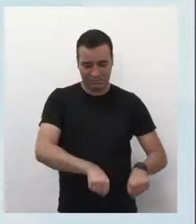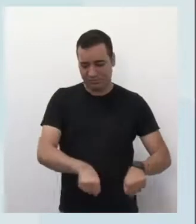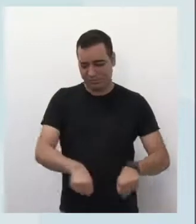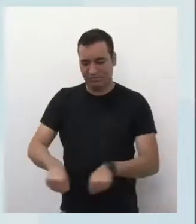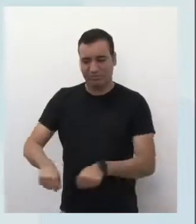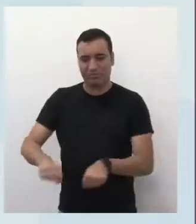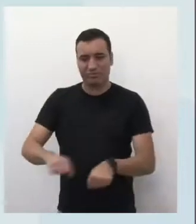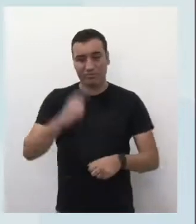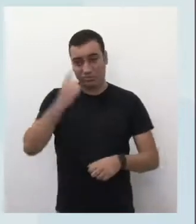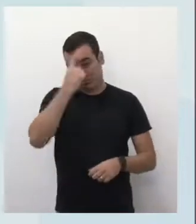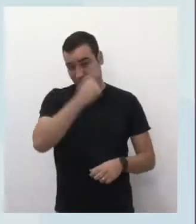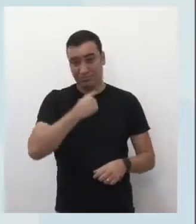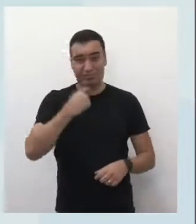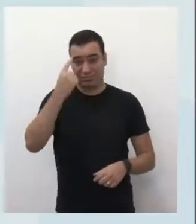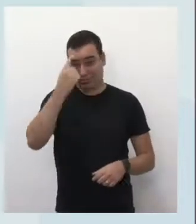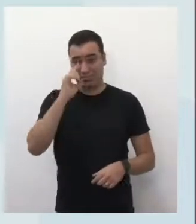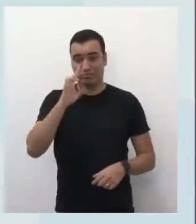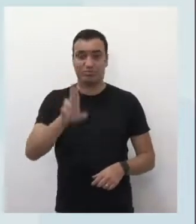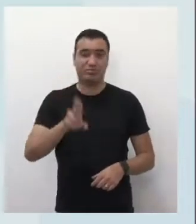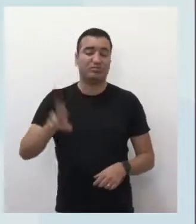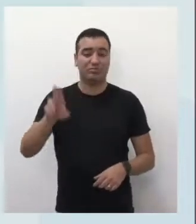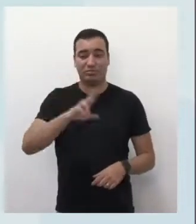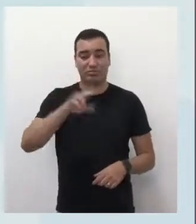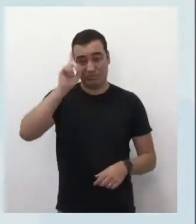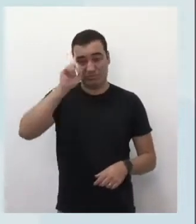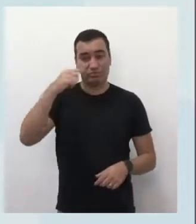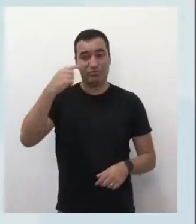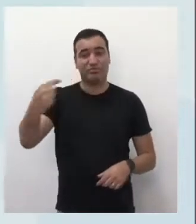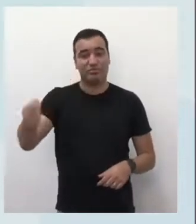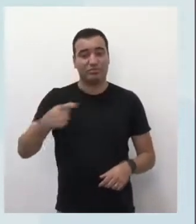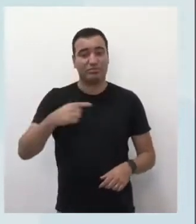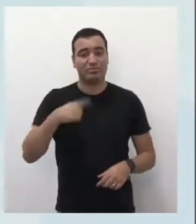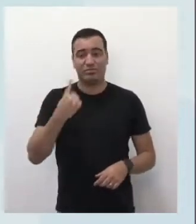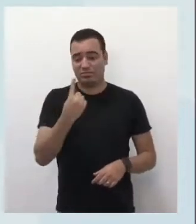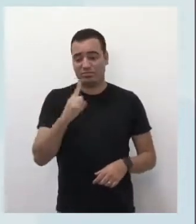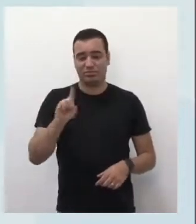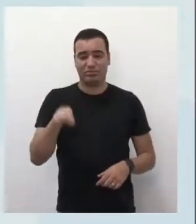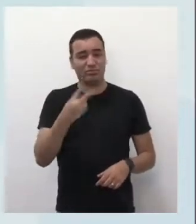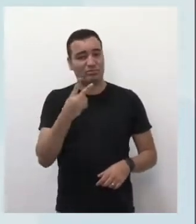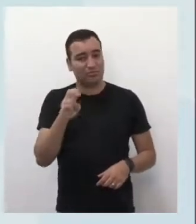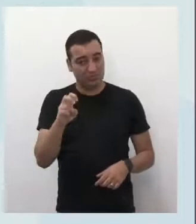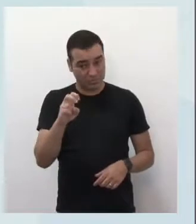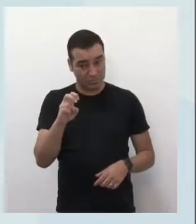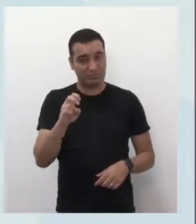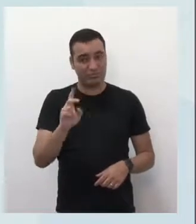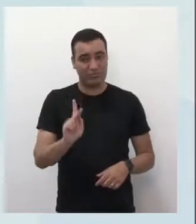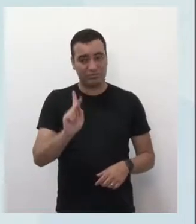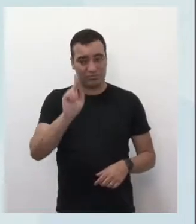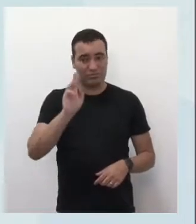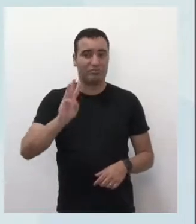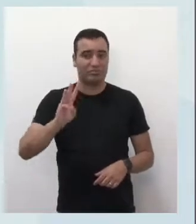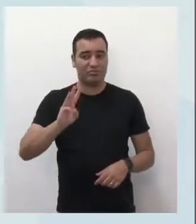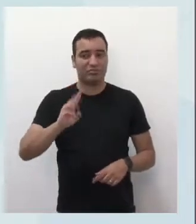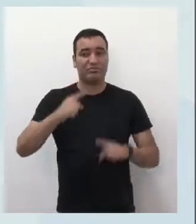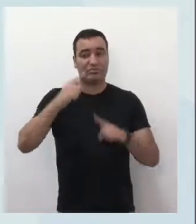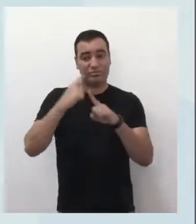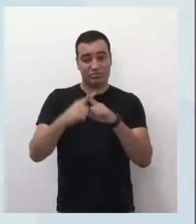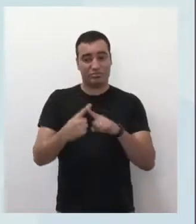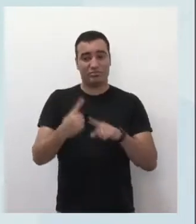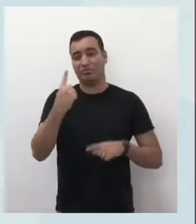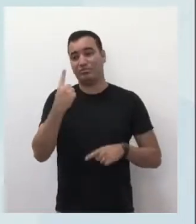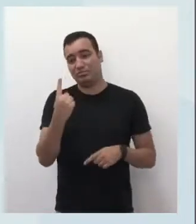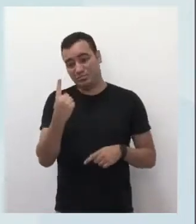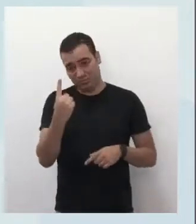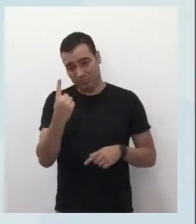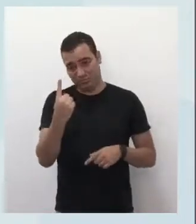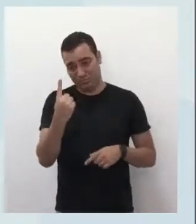de funcionamento, a gente vai ter, então, 1,25, que são os quilowatt, vezes 1 hora.